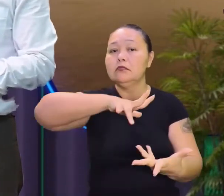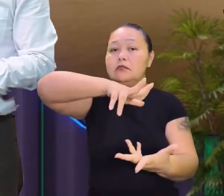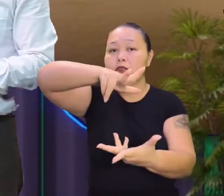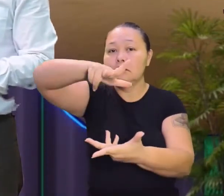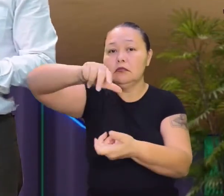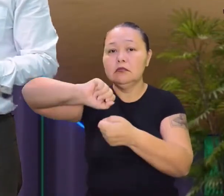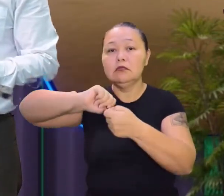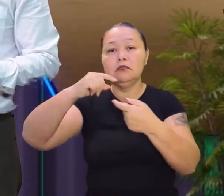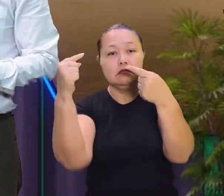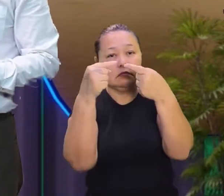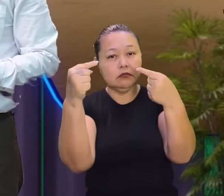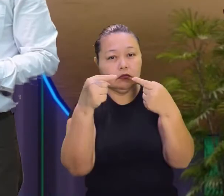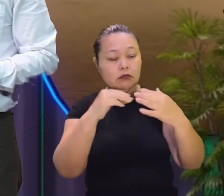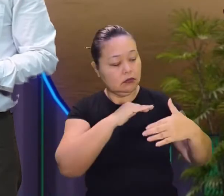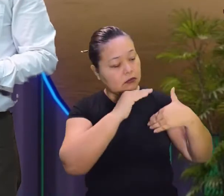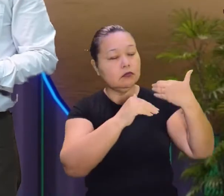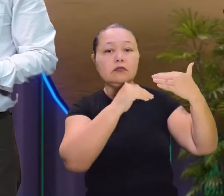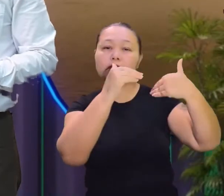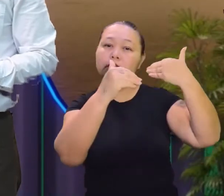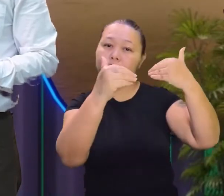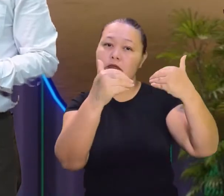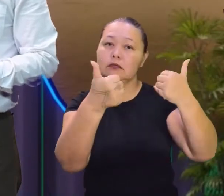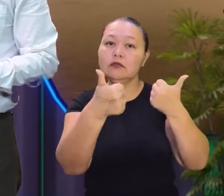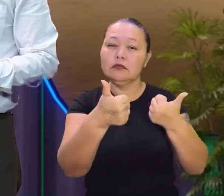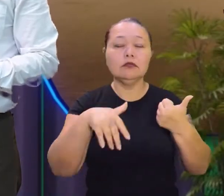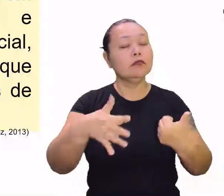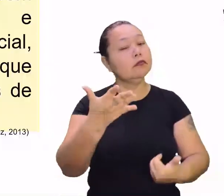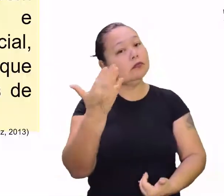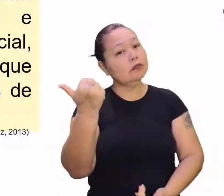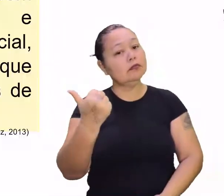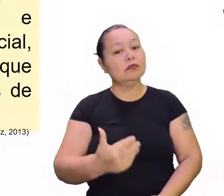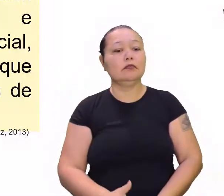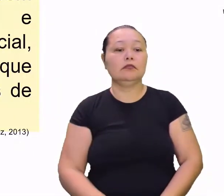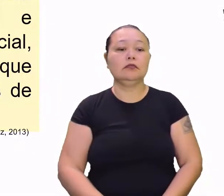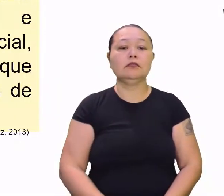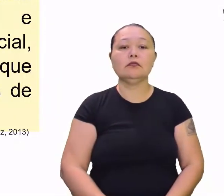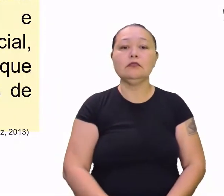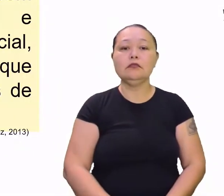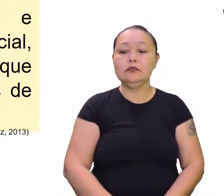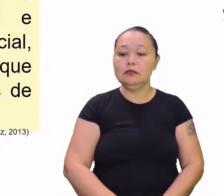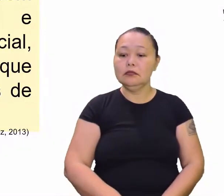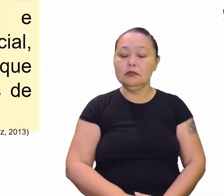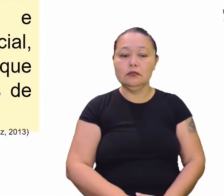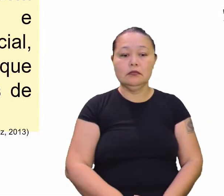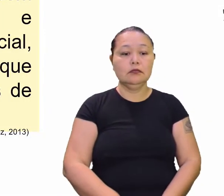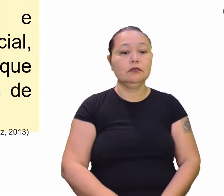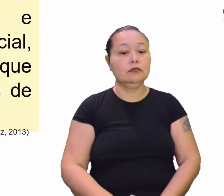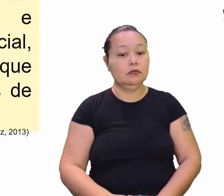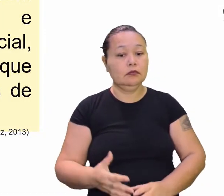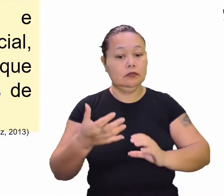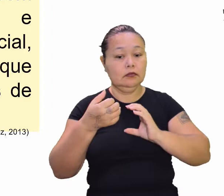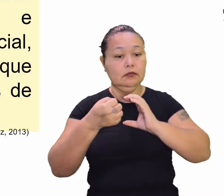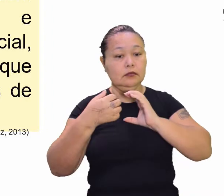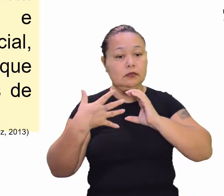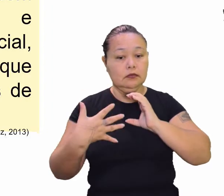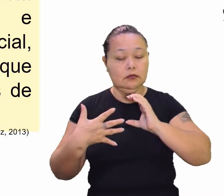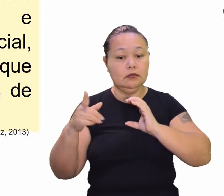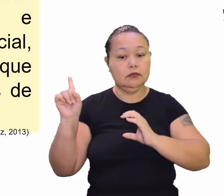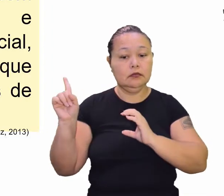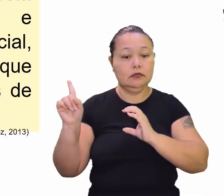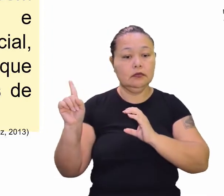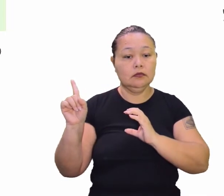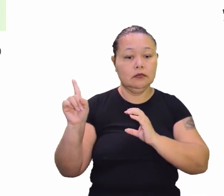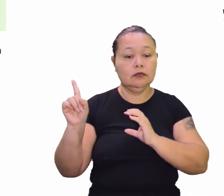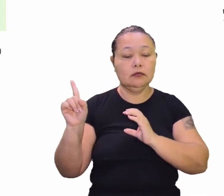mundial de acordo com o seu desenvolvimento. Beleza, galera? Vamos lá. E aí nós temos características já nesse quadro aí,